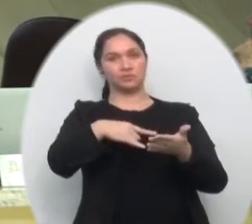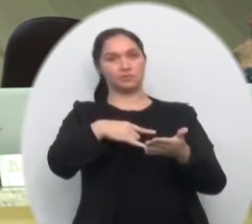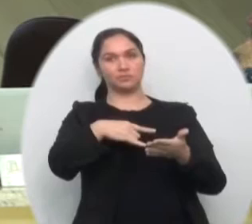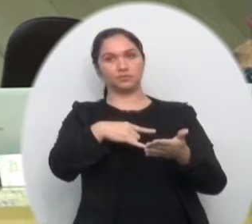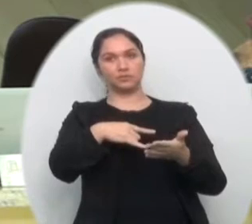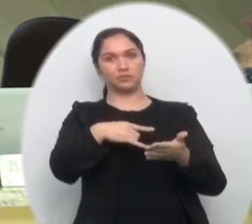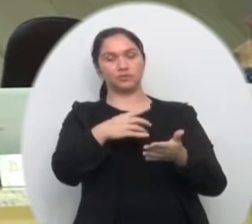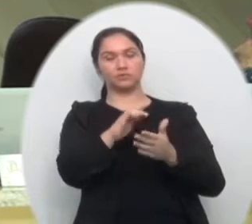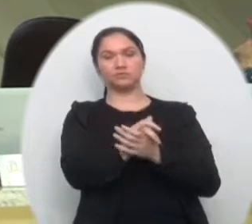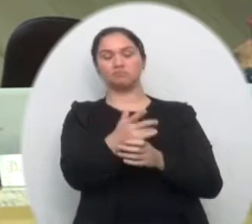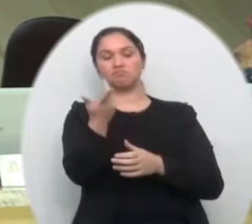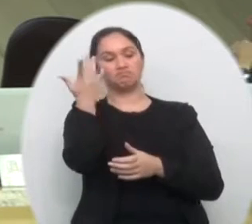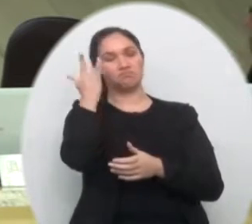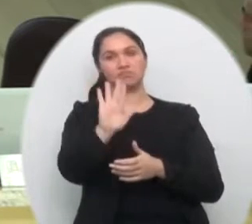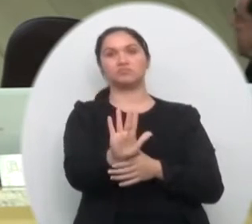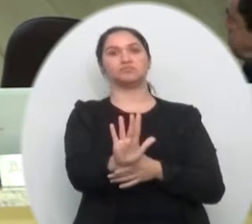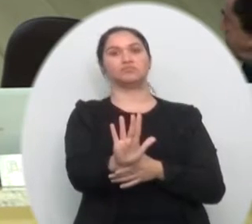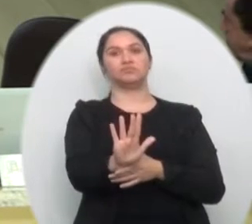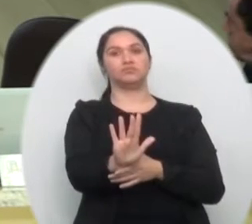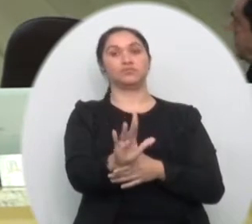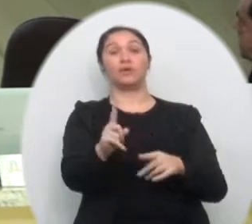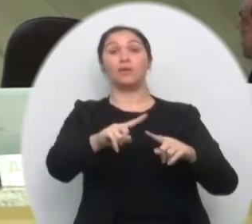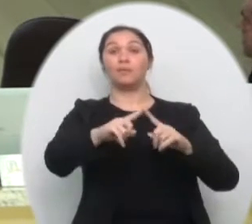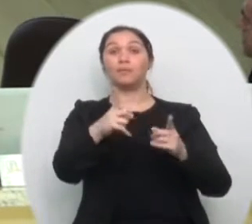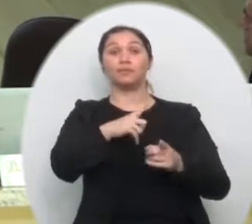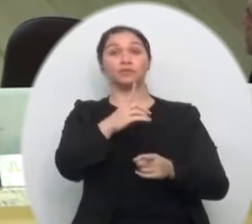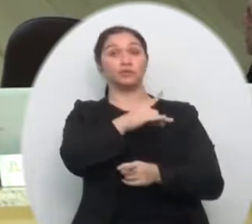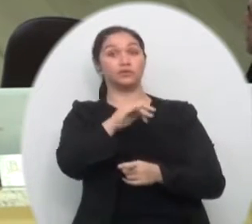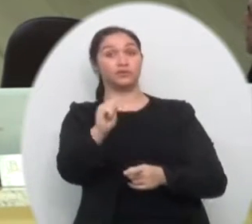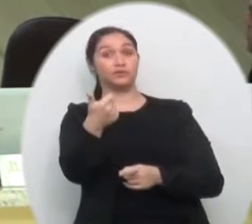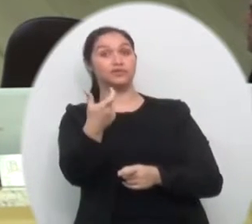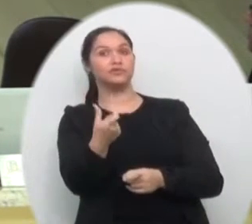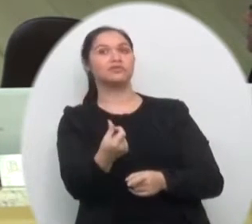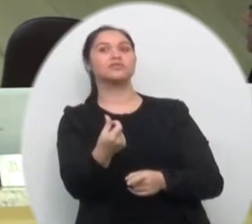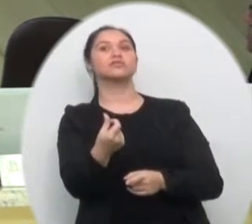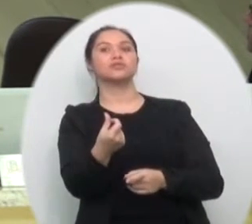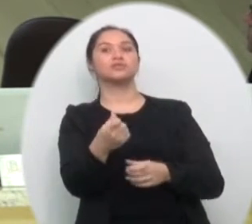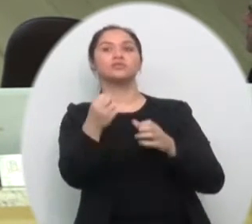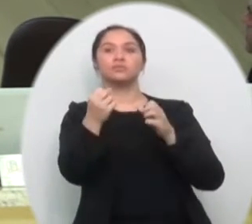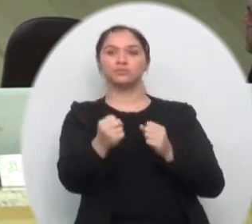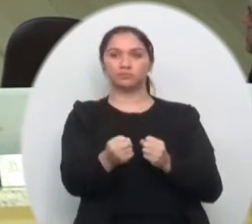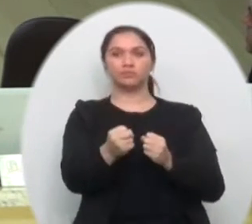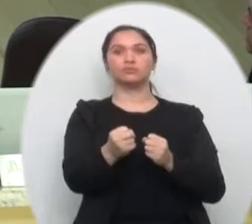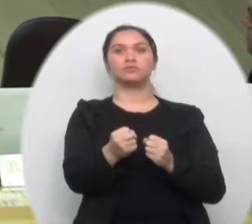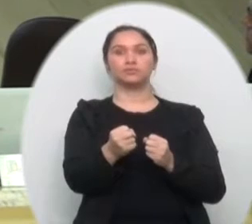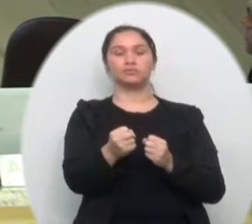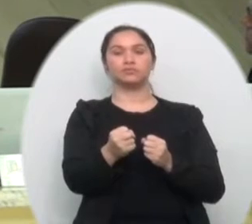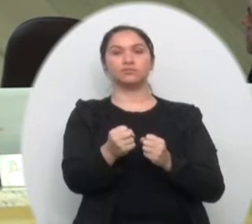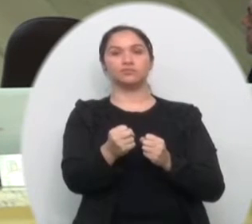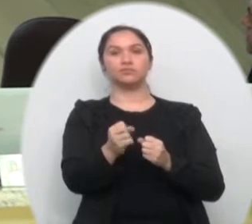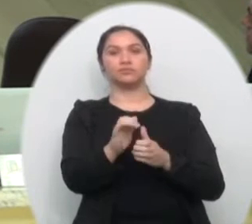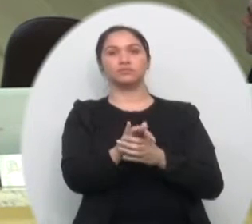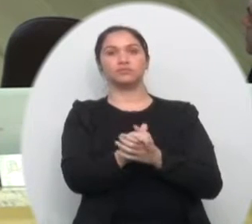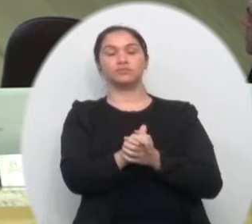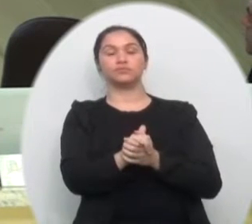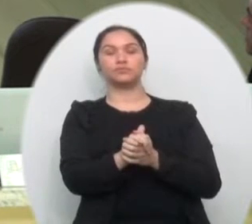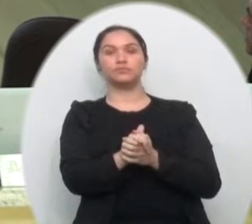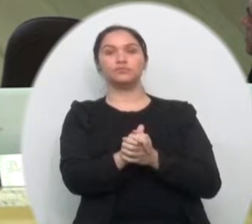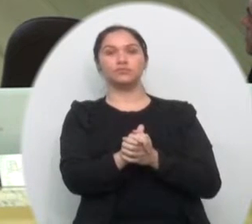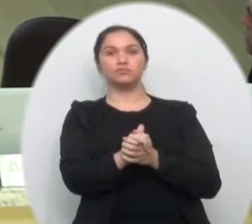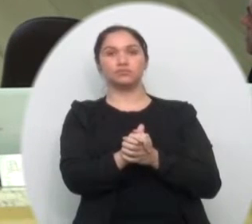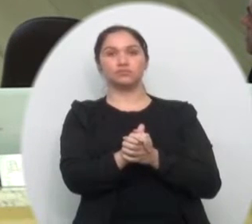funcionando ainda, né? Mas ela tem até o dia 16. Depois disso, os moradores querem uma resposta,